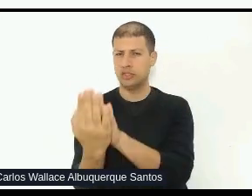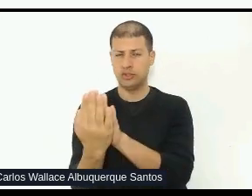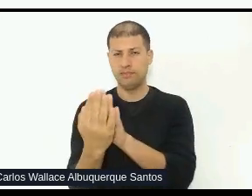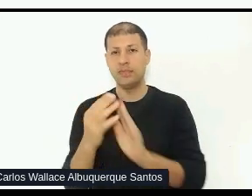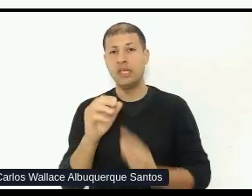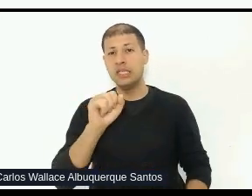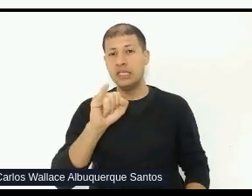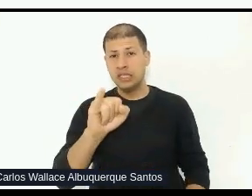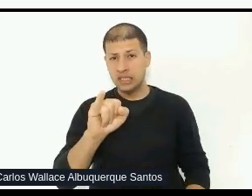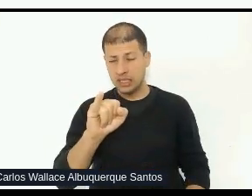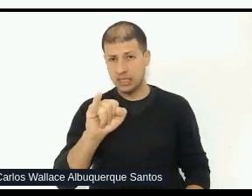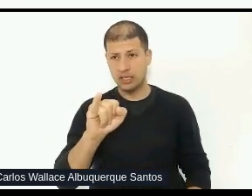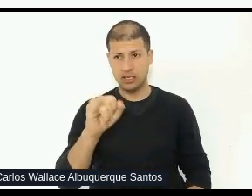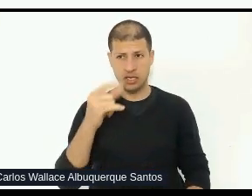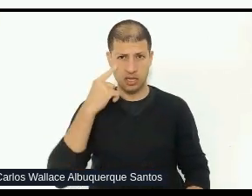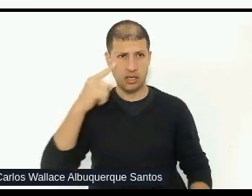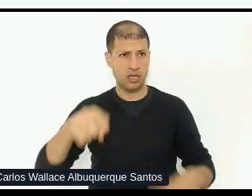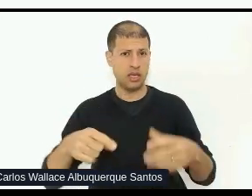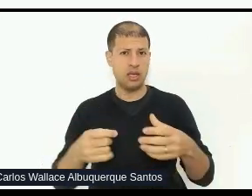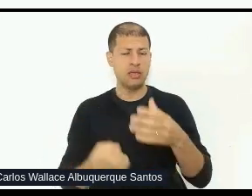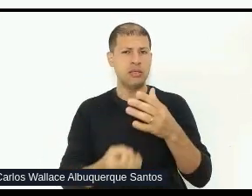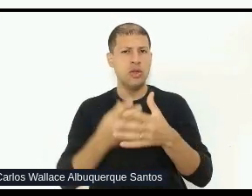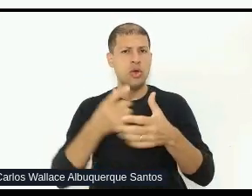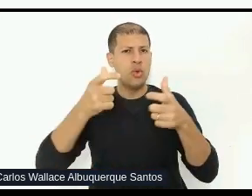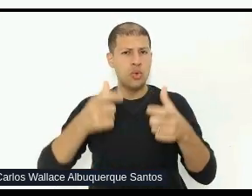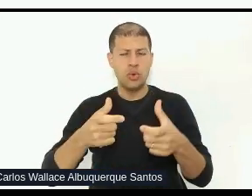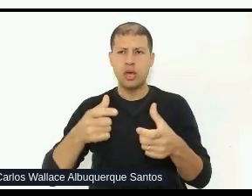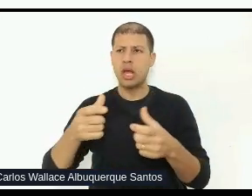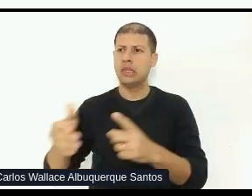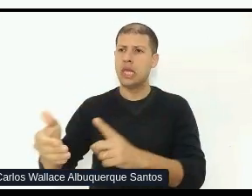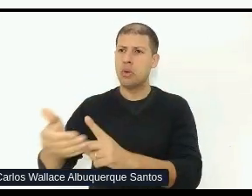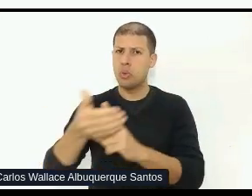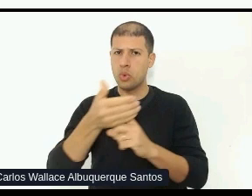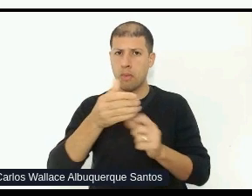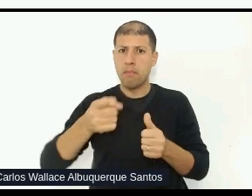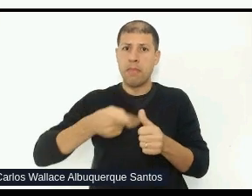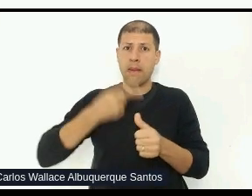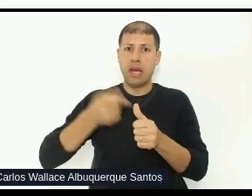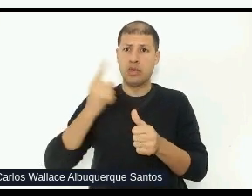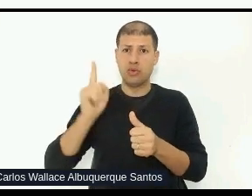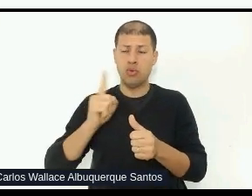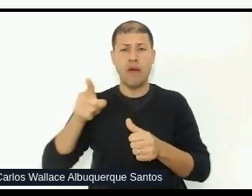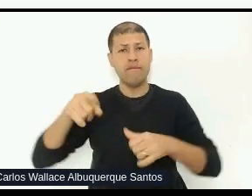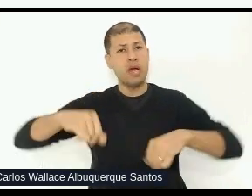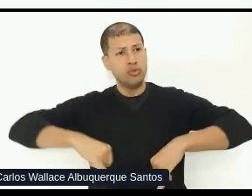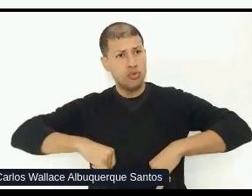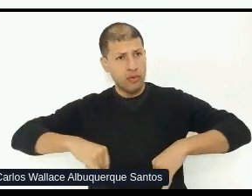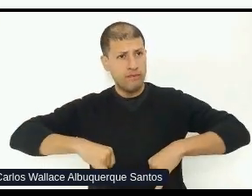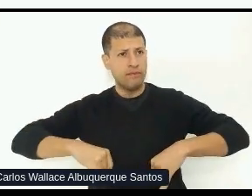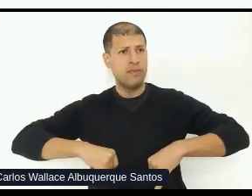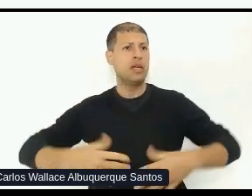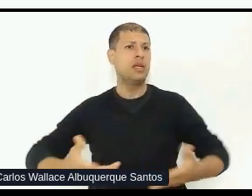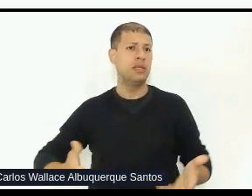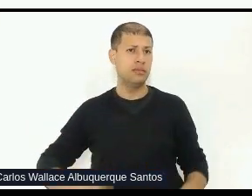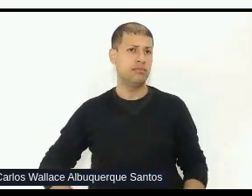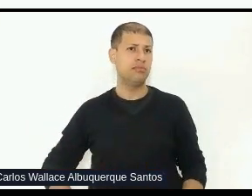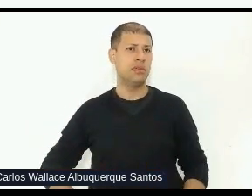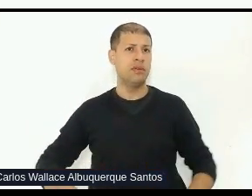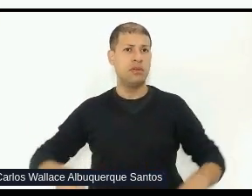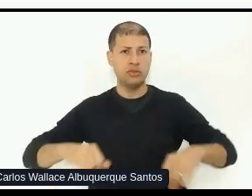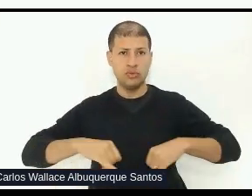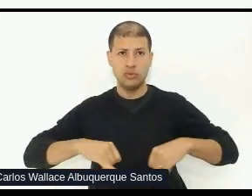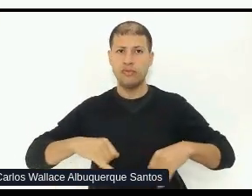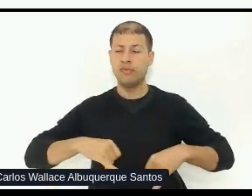esse espaço, né, acolhedor antes, elas vão sofrer o que naturalmente já